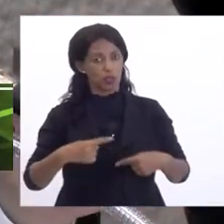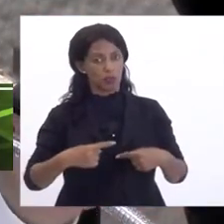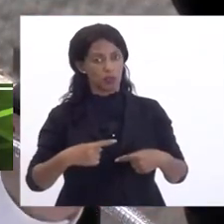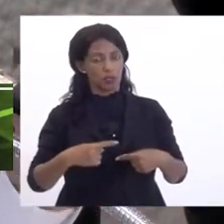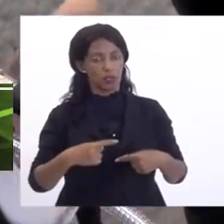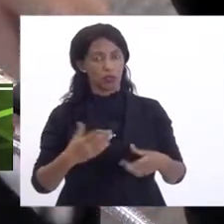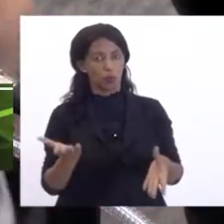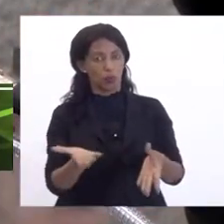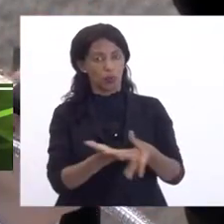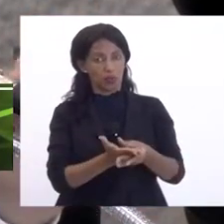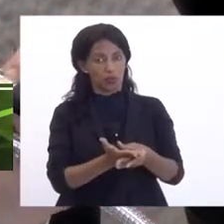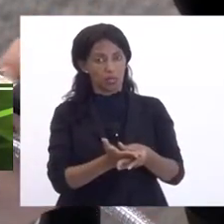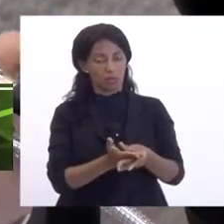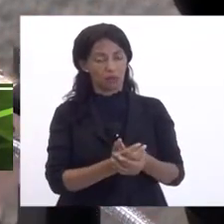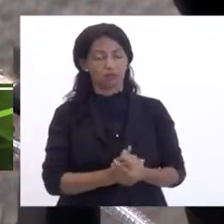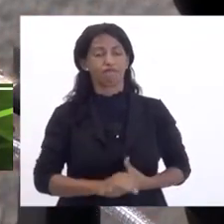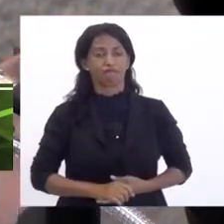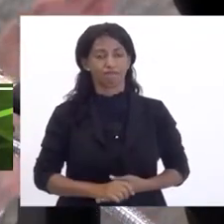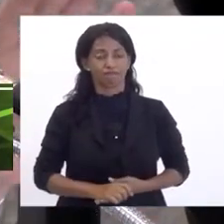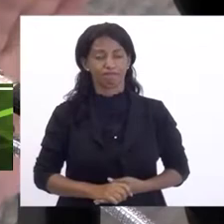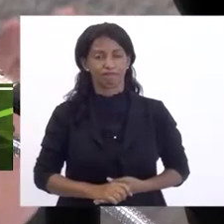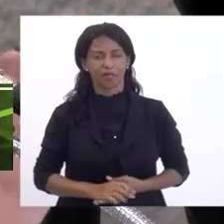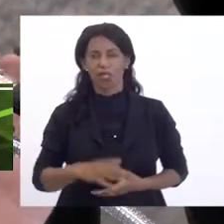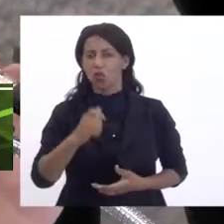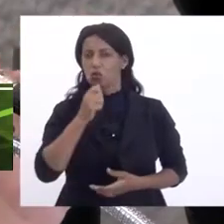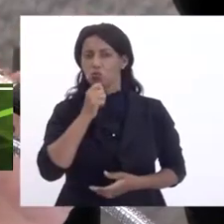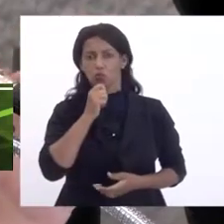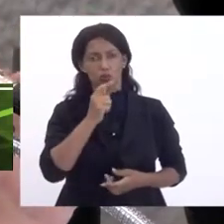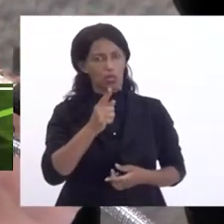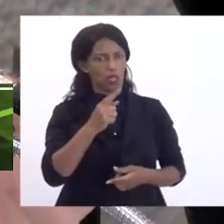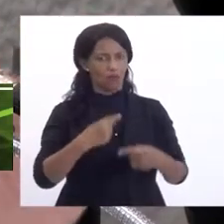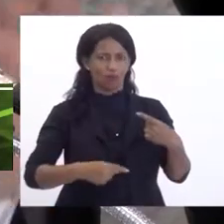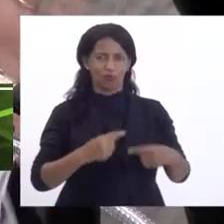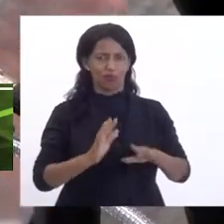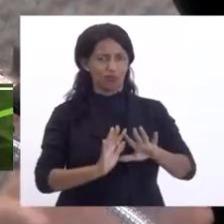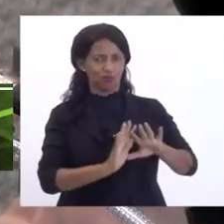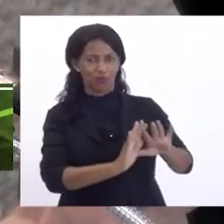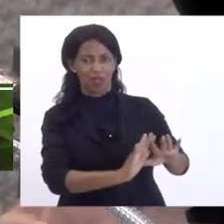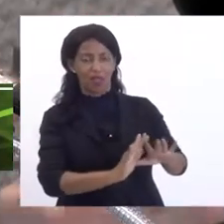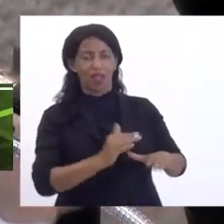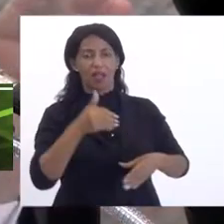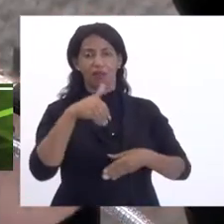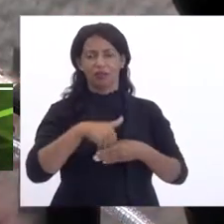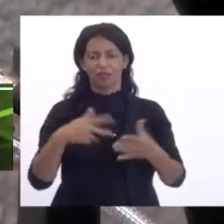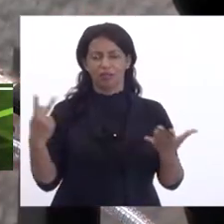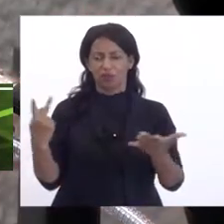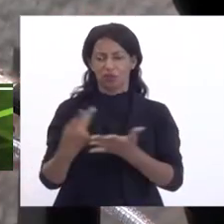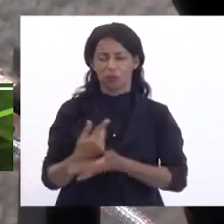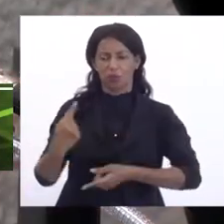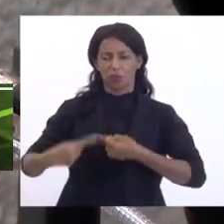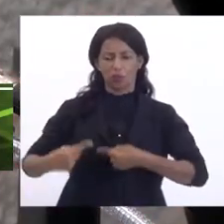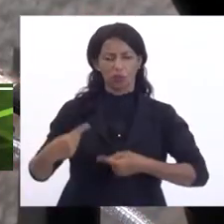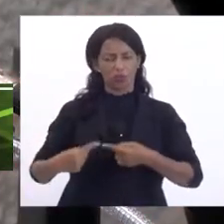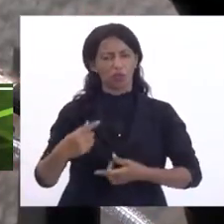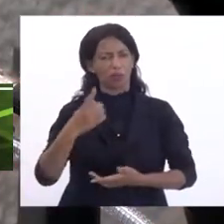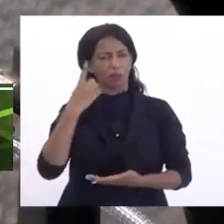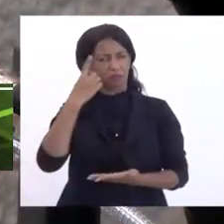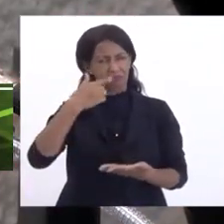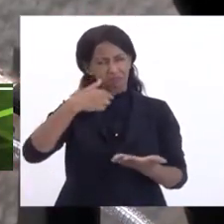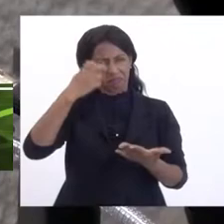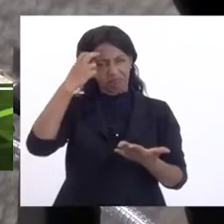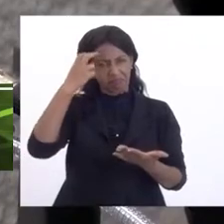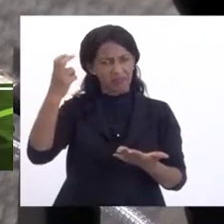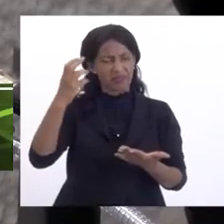processo e foi impeachmentado. Não há que se discutir isso. Essa votação foi feita na casa, politicamente, o deputado Luiz Paulo muito